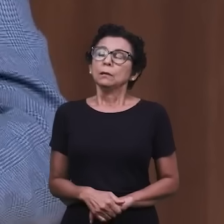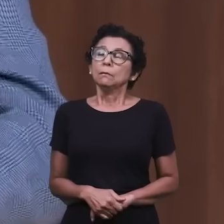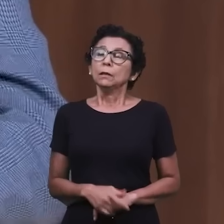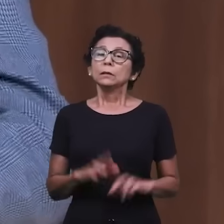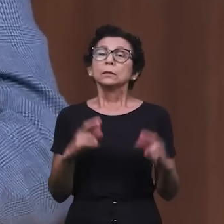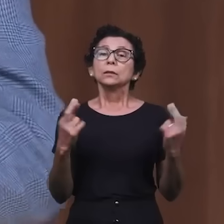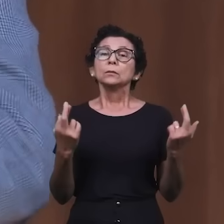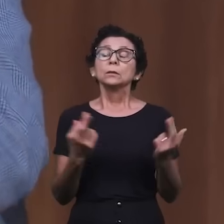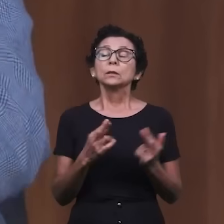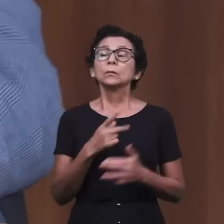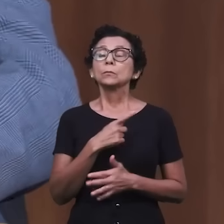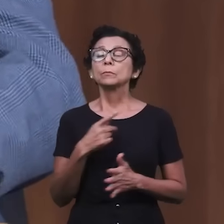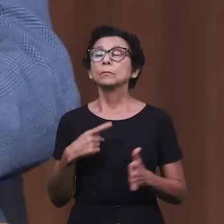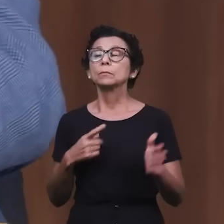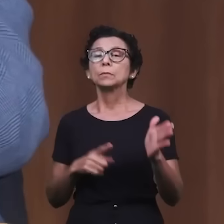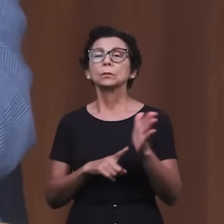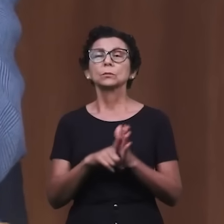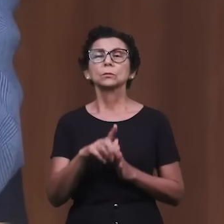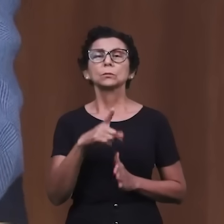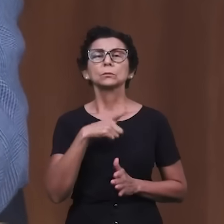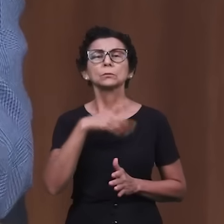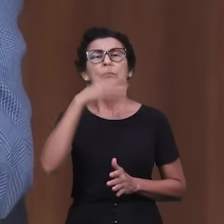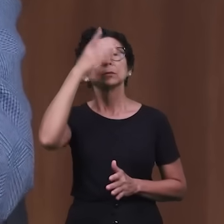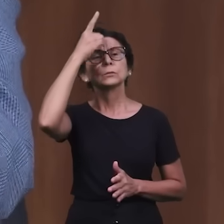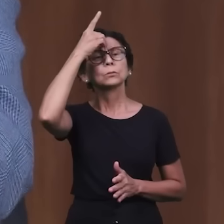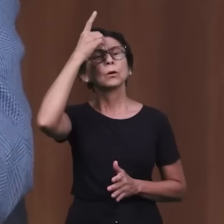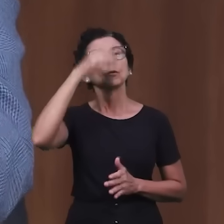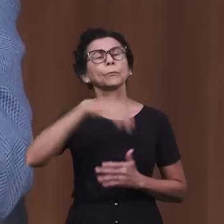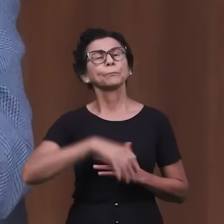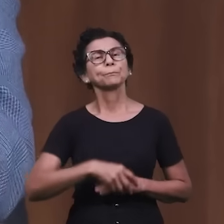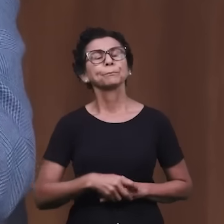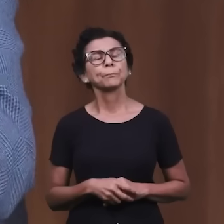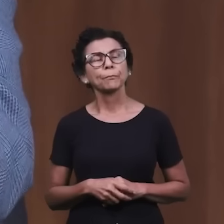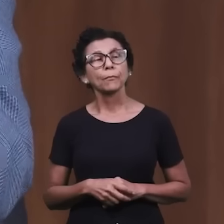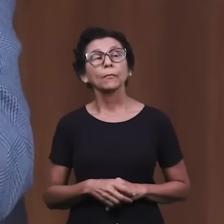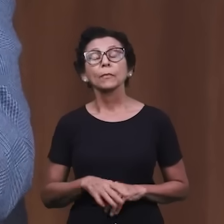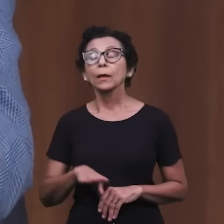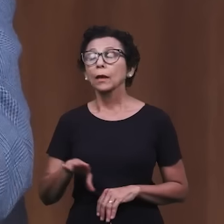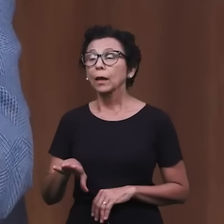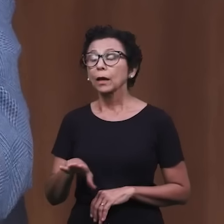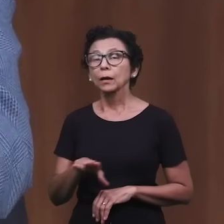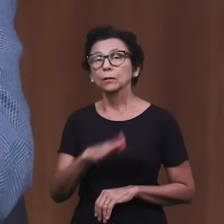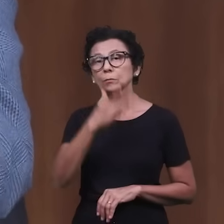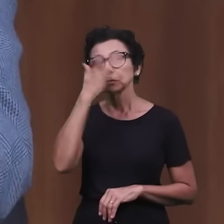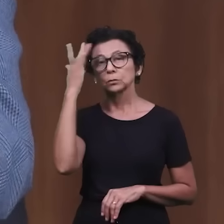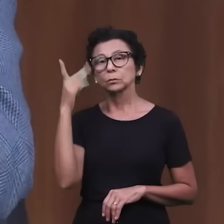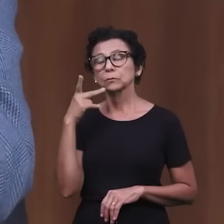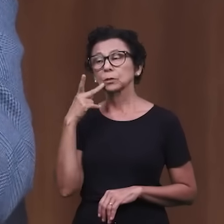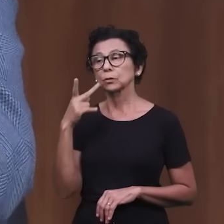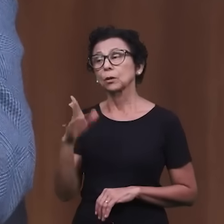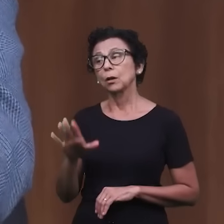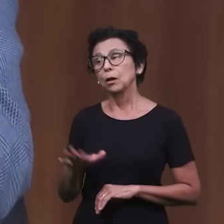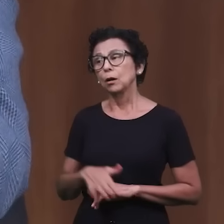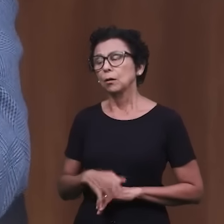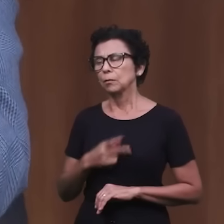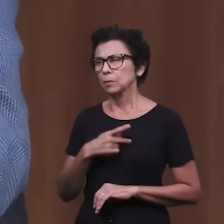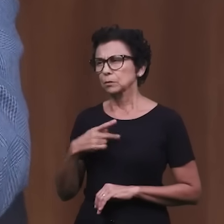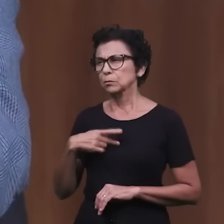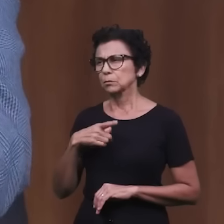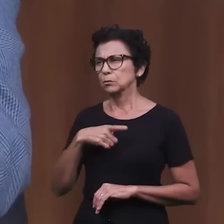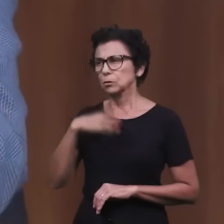o dom e tal. Aí no meio o senhor disse, olha, eu tive, pastor, uma visão com a igreja. Aí, pois não, pode